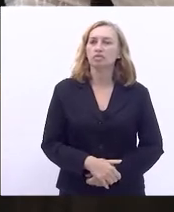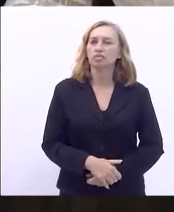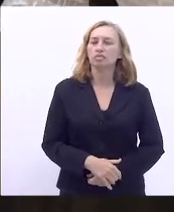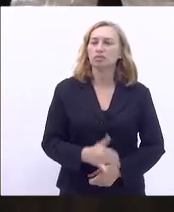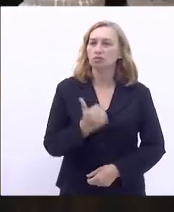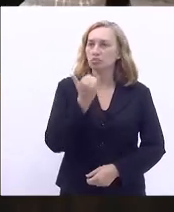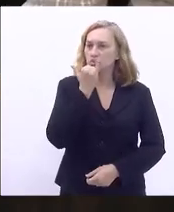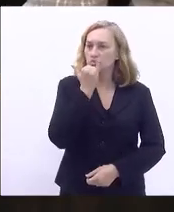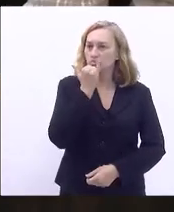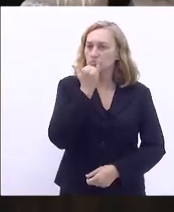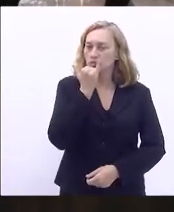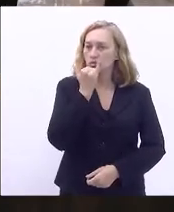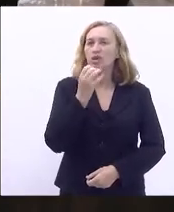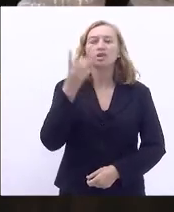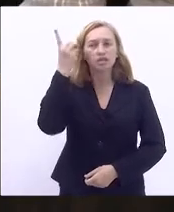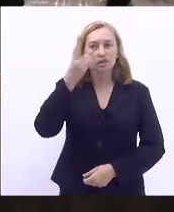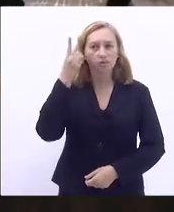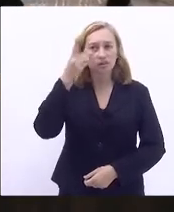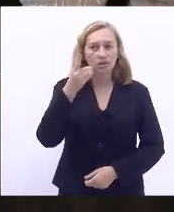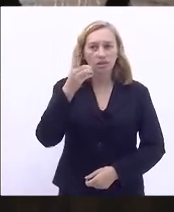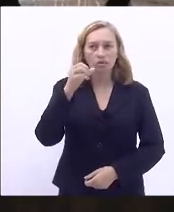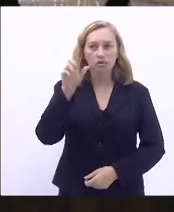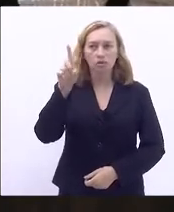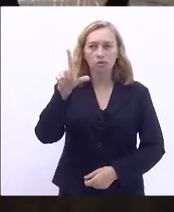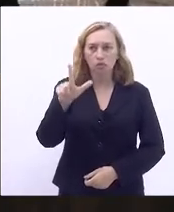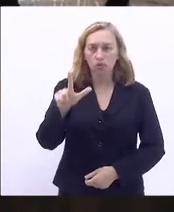Perdão. Deputado Luiz Martins.